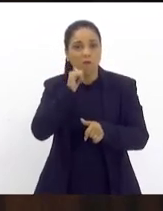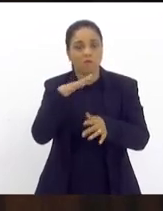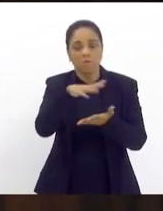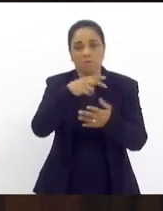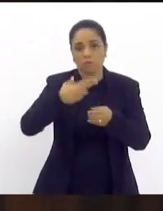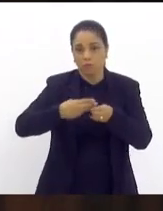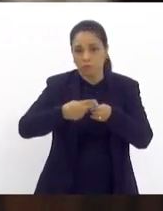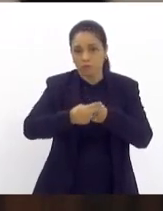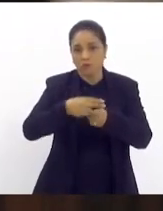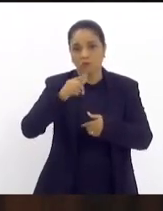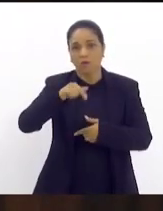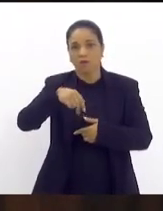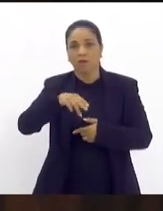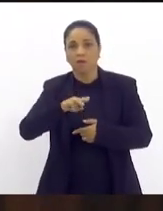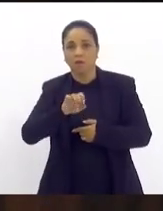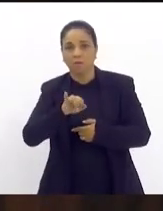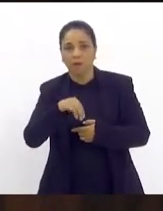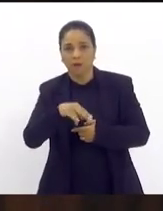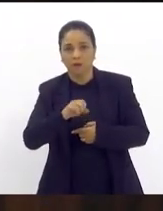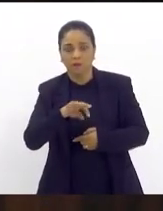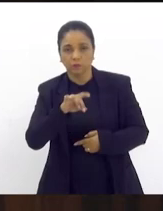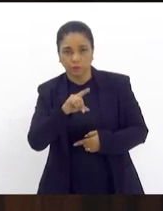em discussão